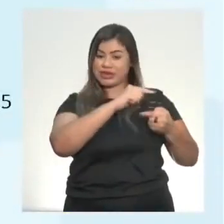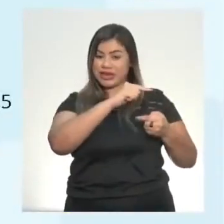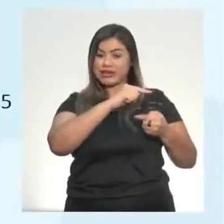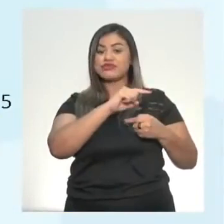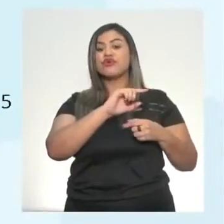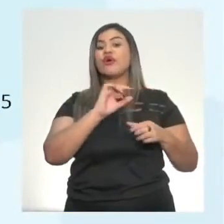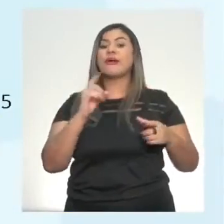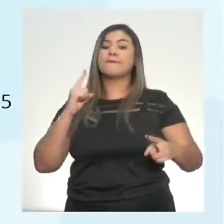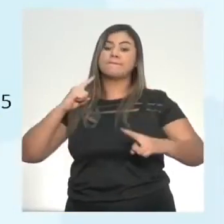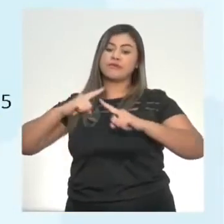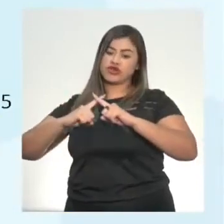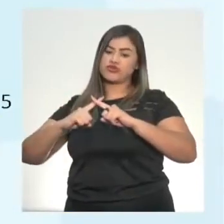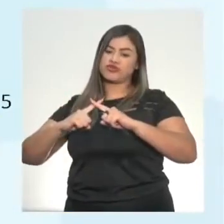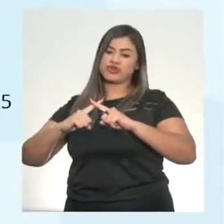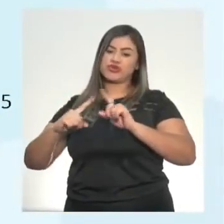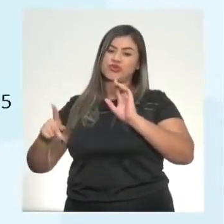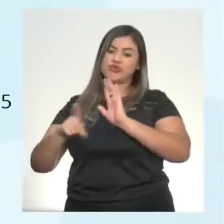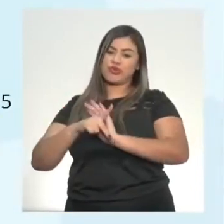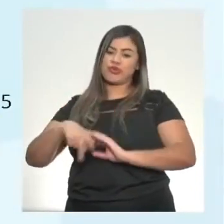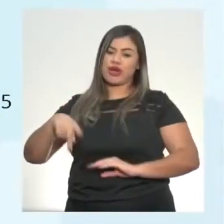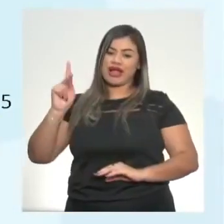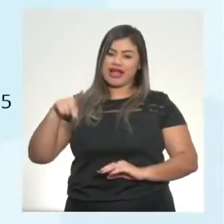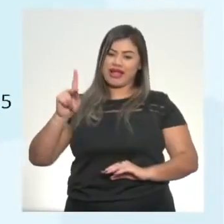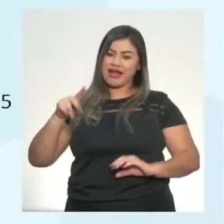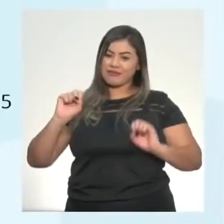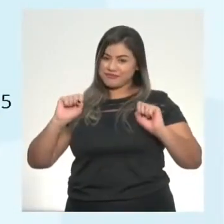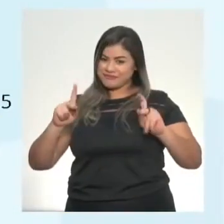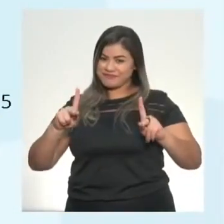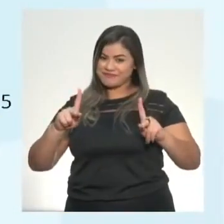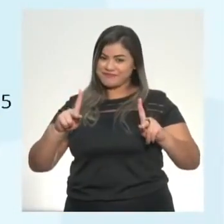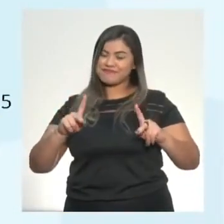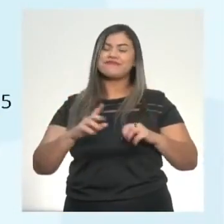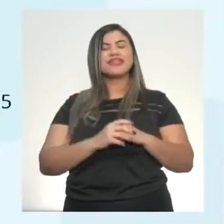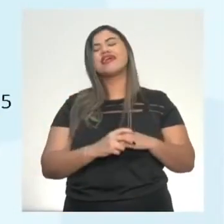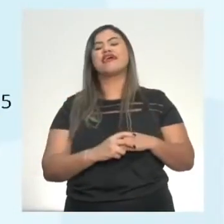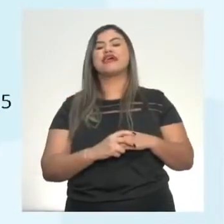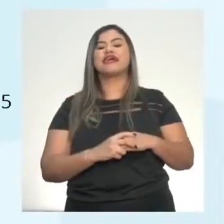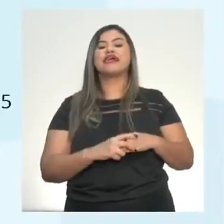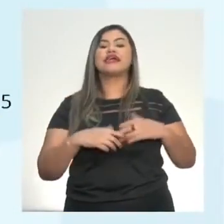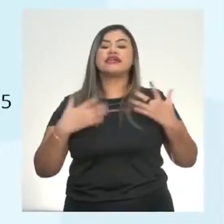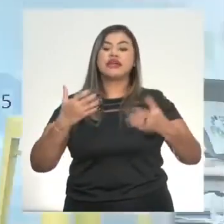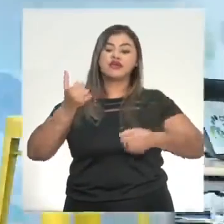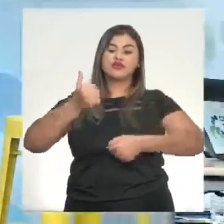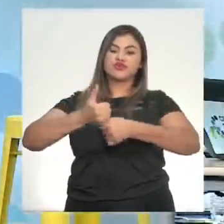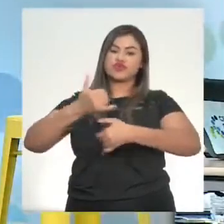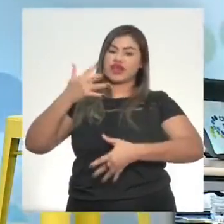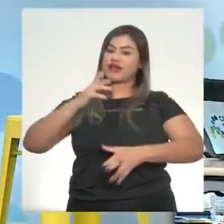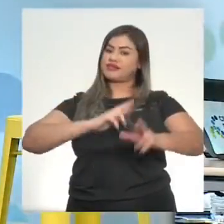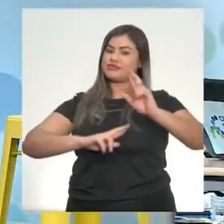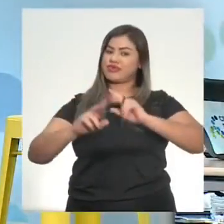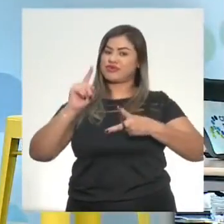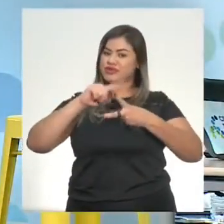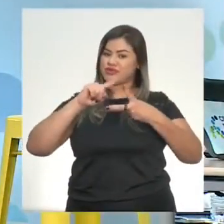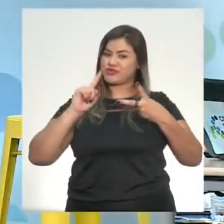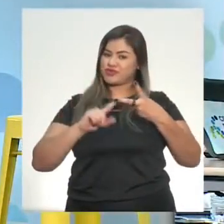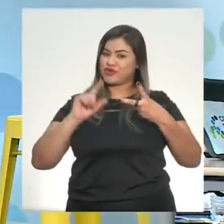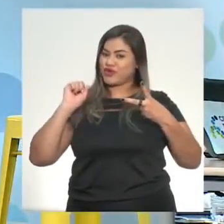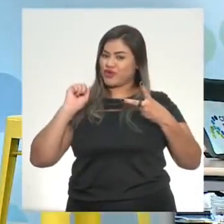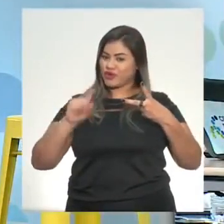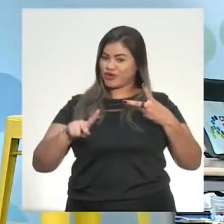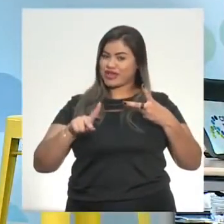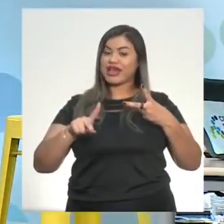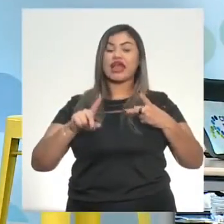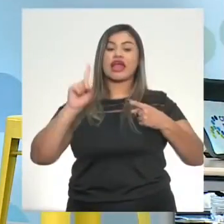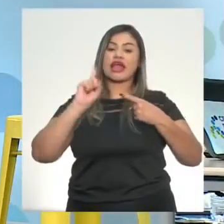e multiplico pelo k. Tudo tranquilo? Então, no chat eu vou querer duas respostas. A